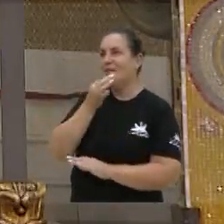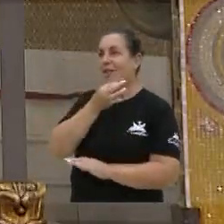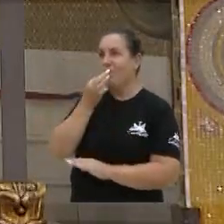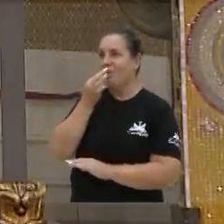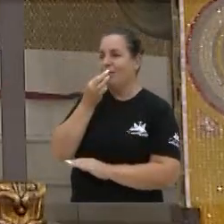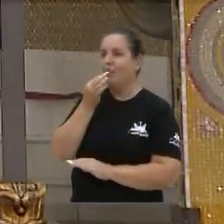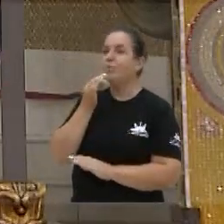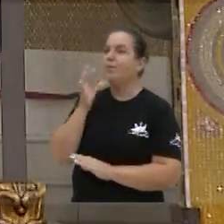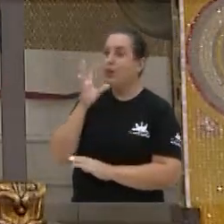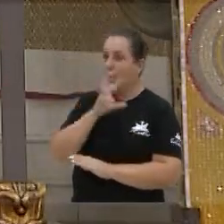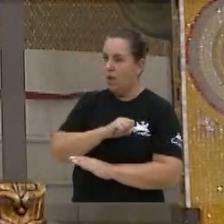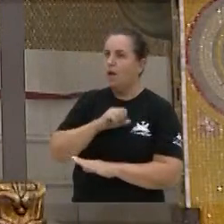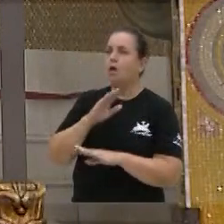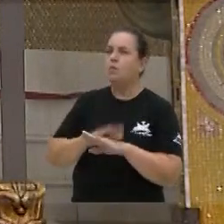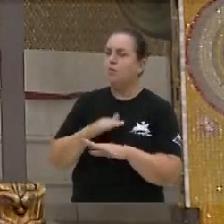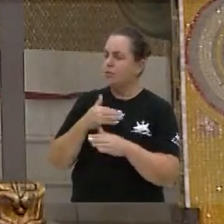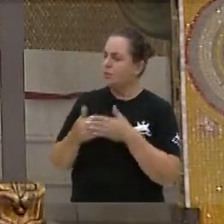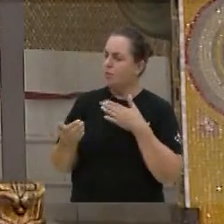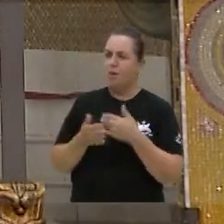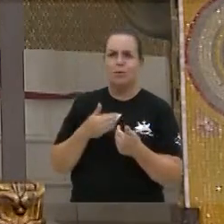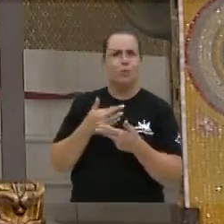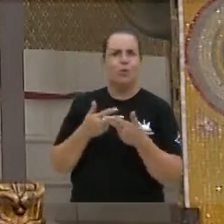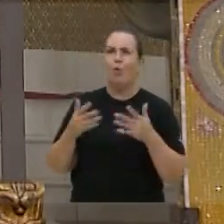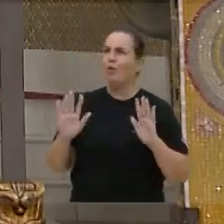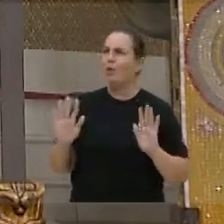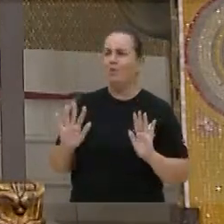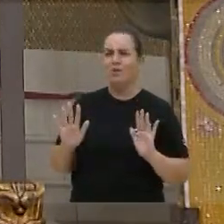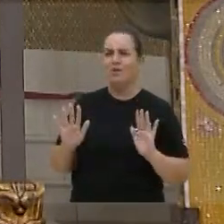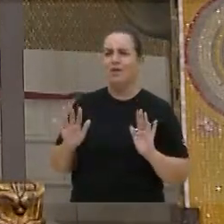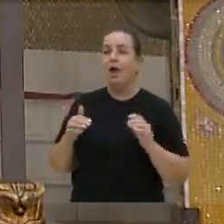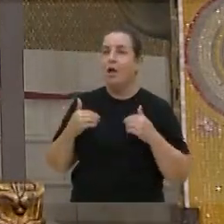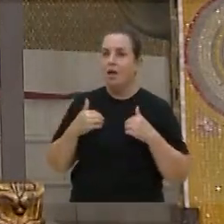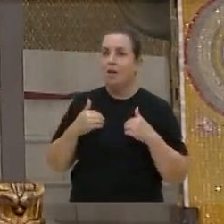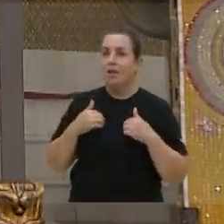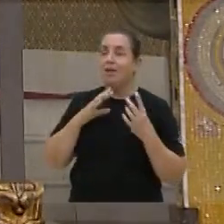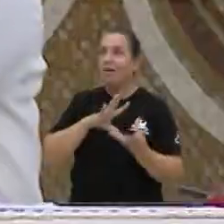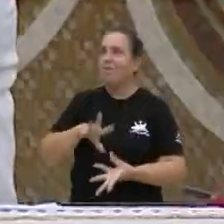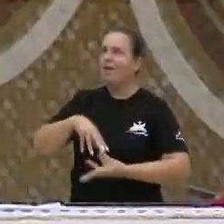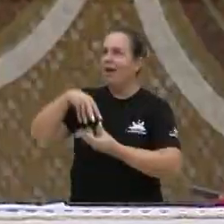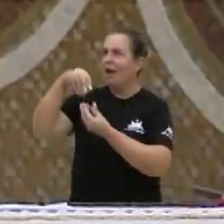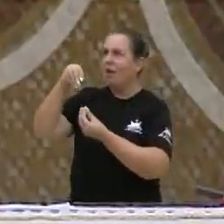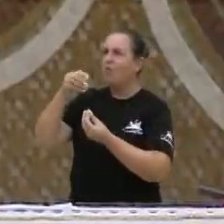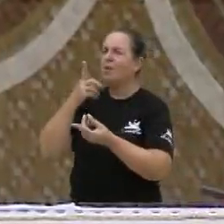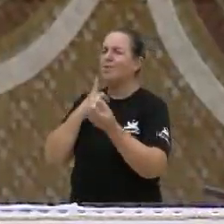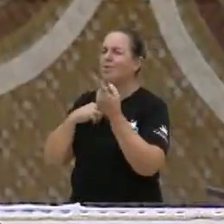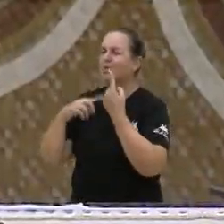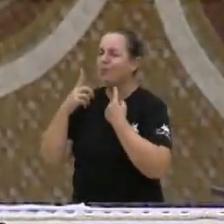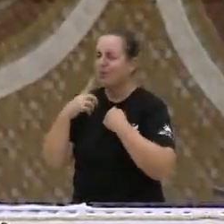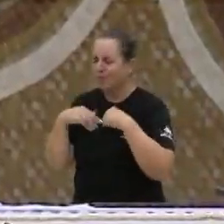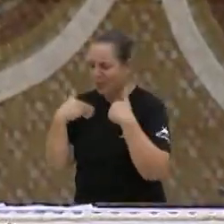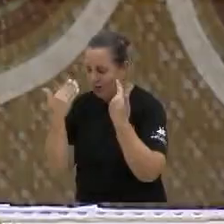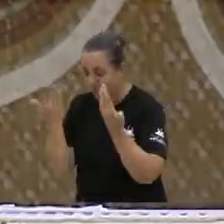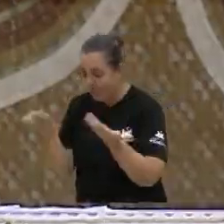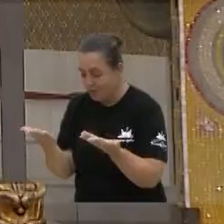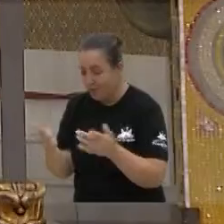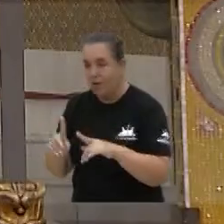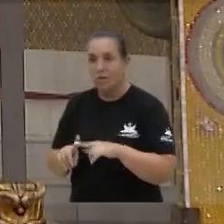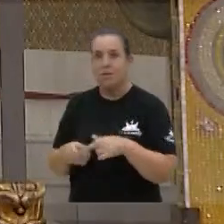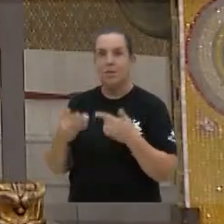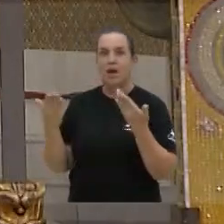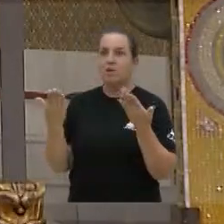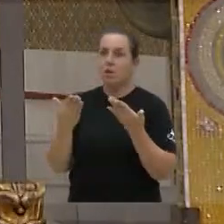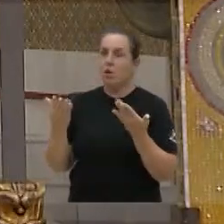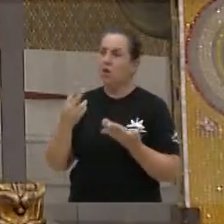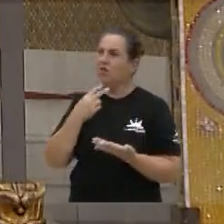Santíssimo Sacramento. Amo-vos sobre todas as coisas e minha alma suspira por